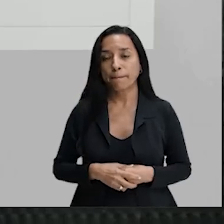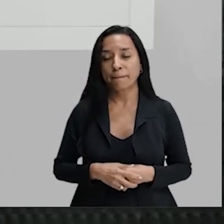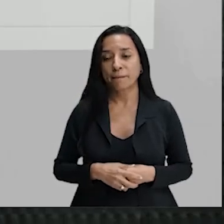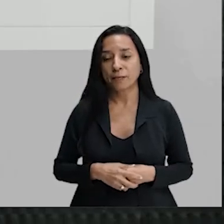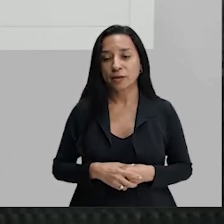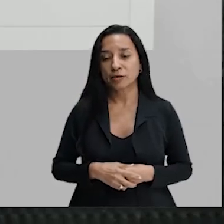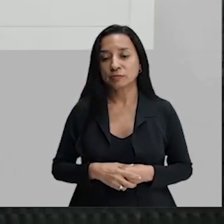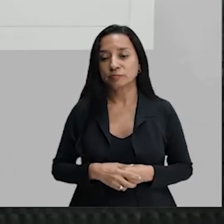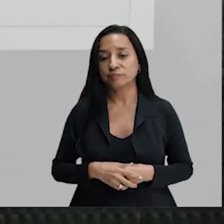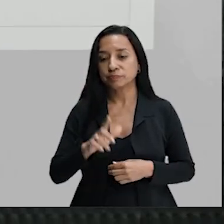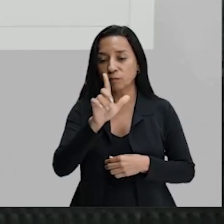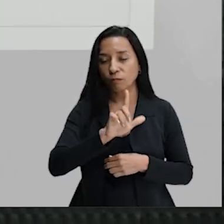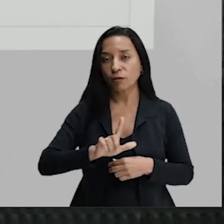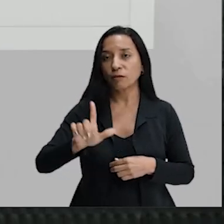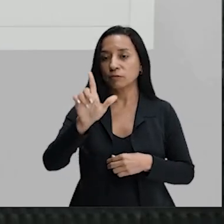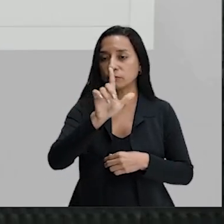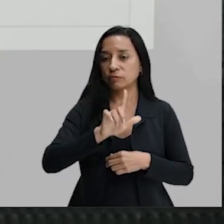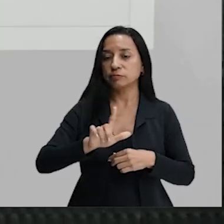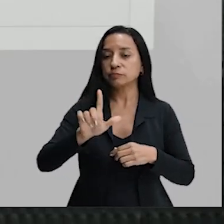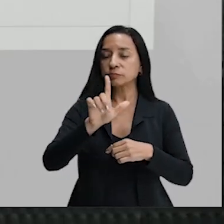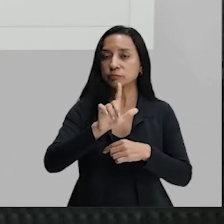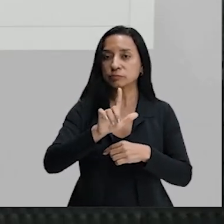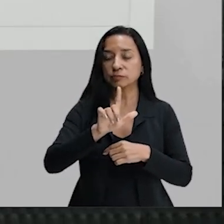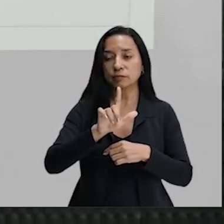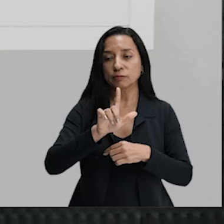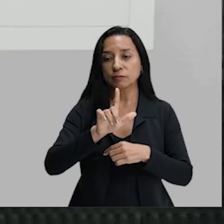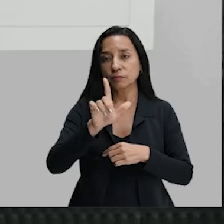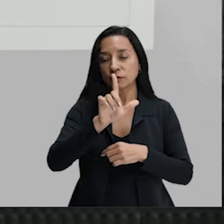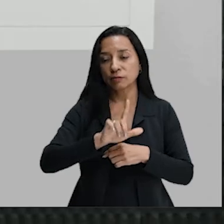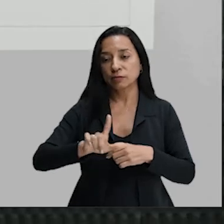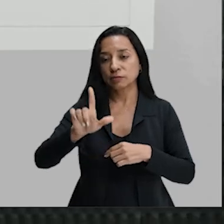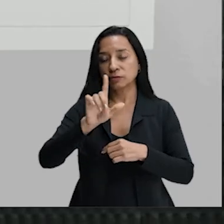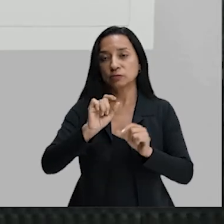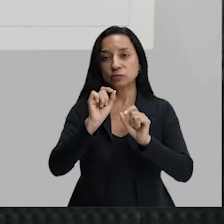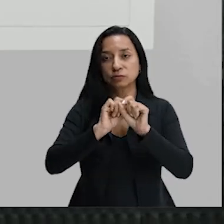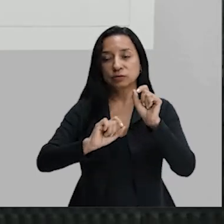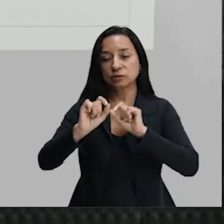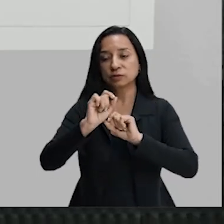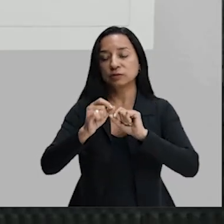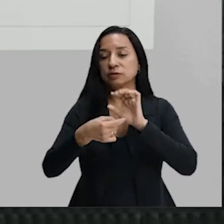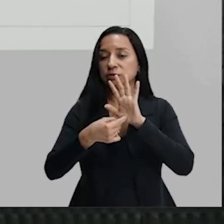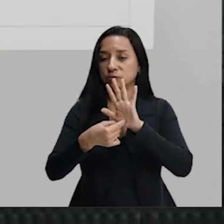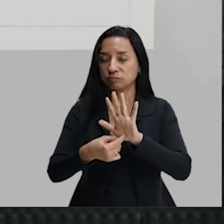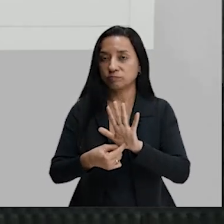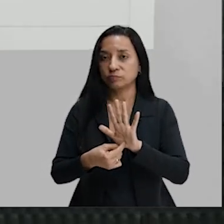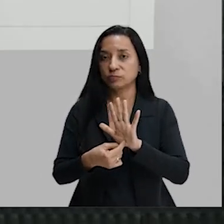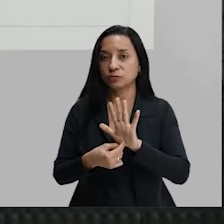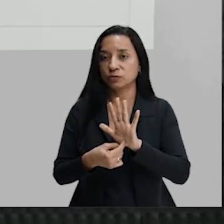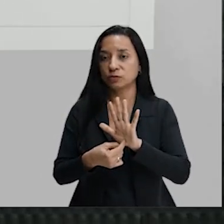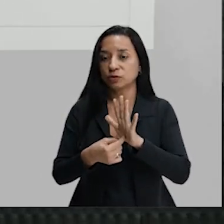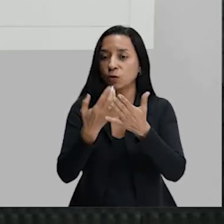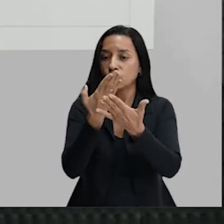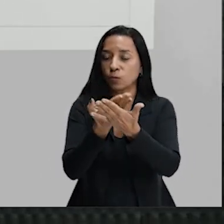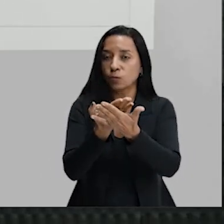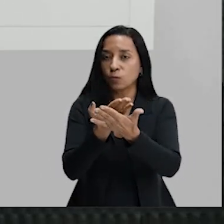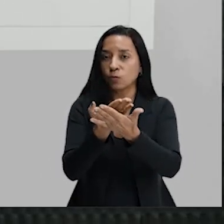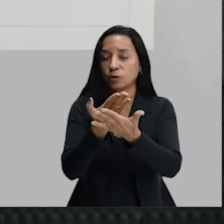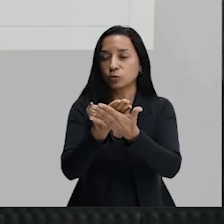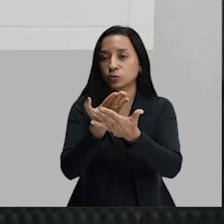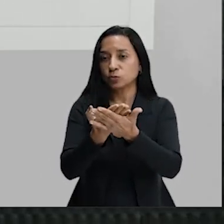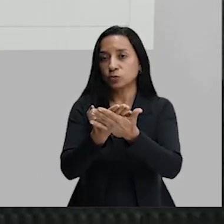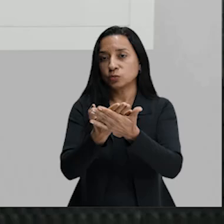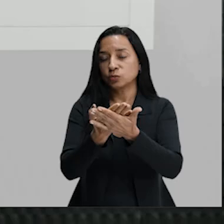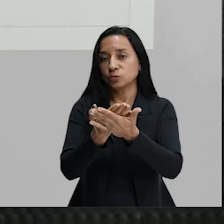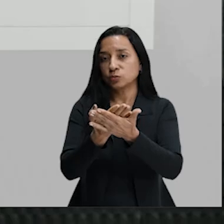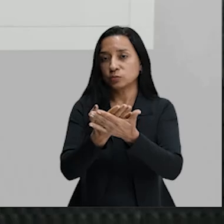Geralmente as literaturas, ok? As literaturas que vão trazer um estudo sobre este